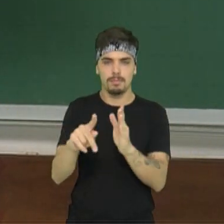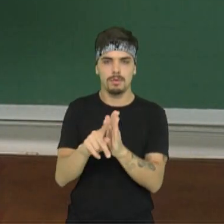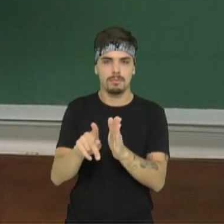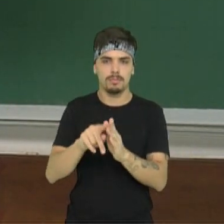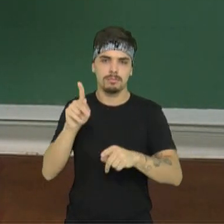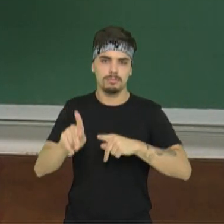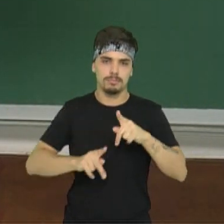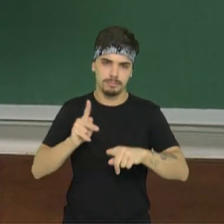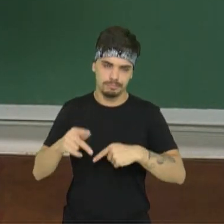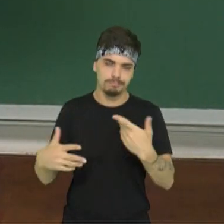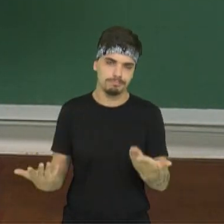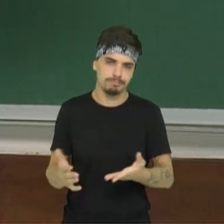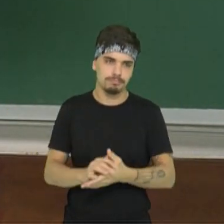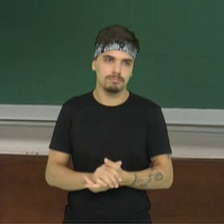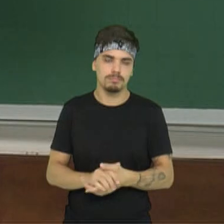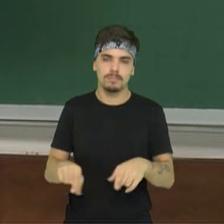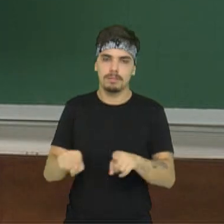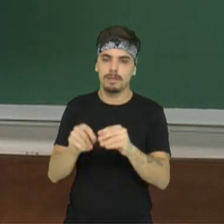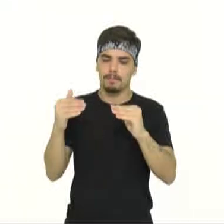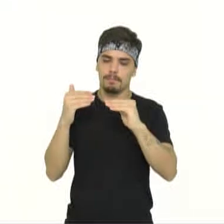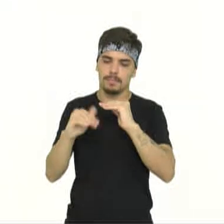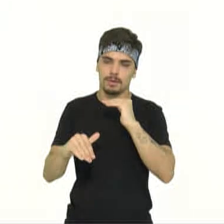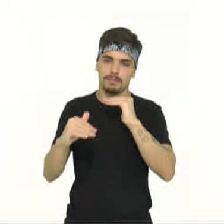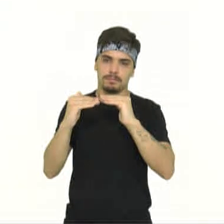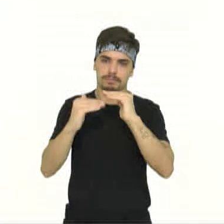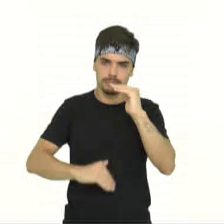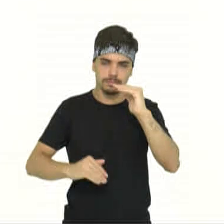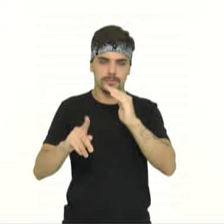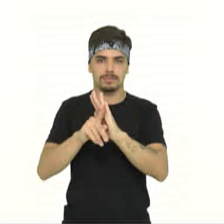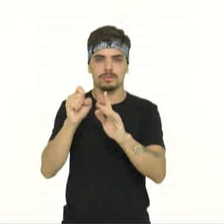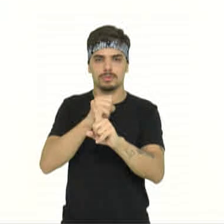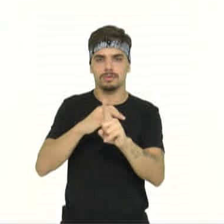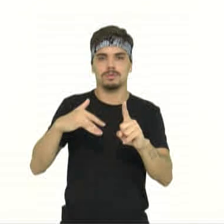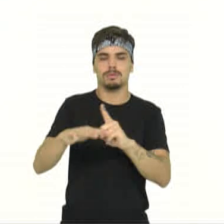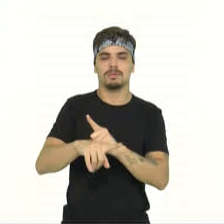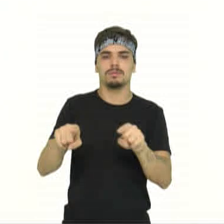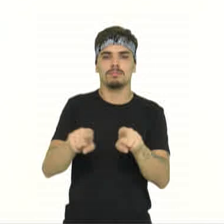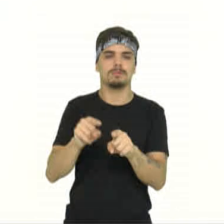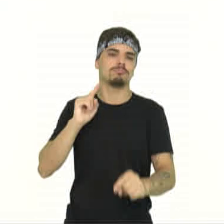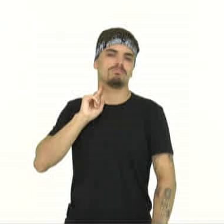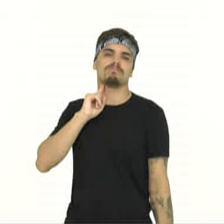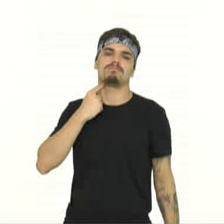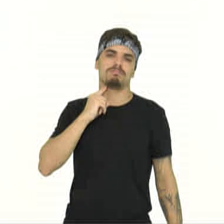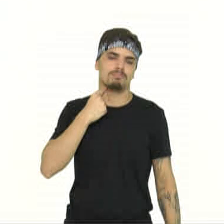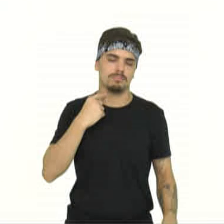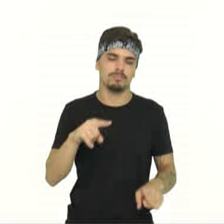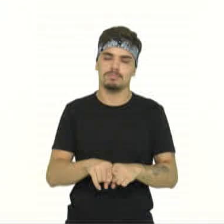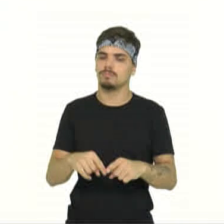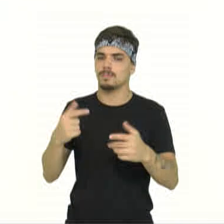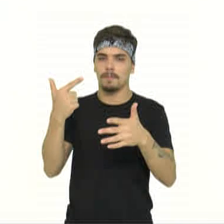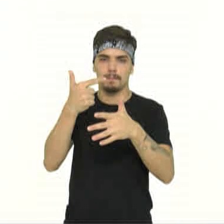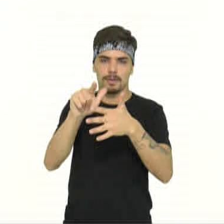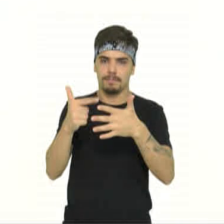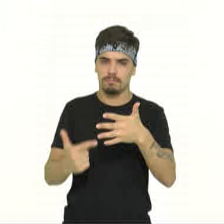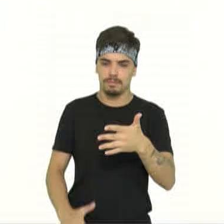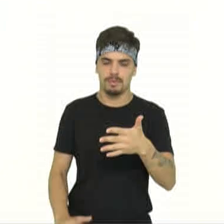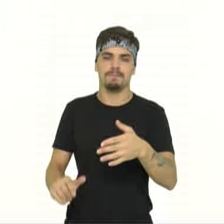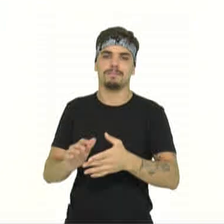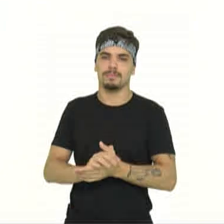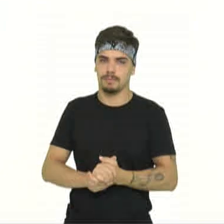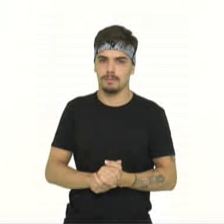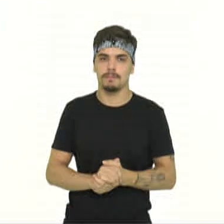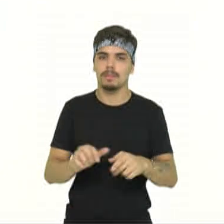áreas desabitadas, desigualdades sociais, poluição, tráfego, os problemas urbanos estão presentes em todas as cidades do